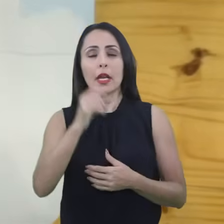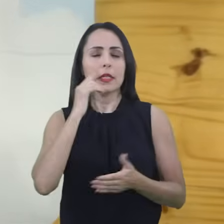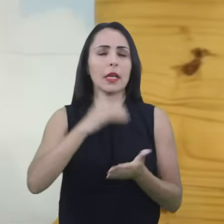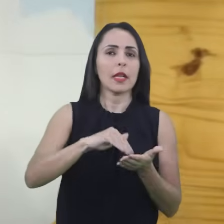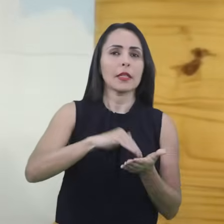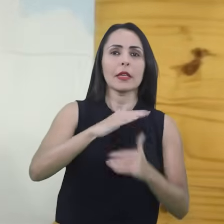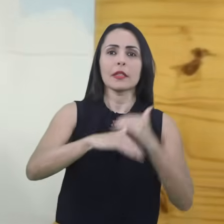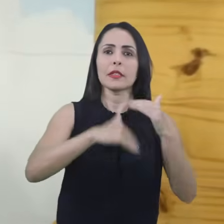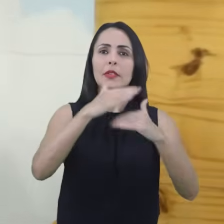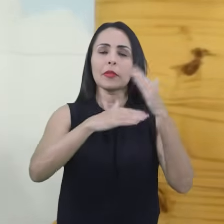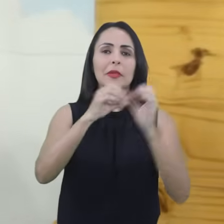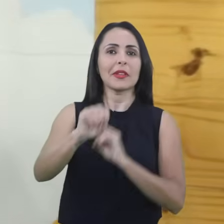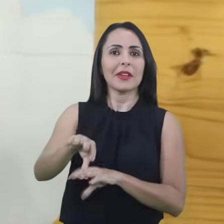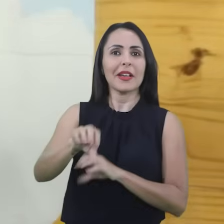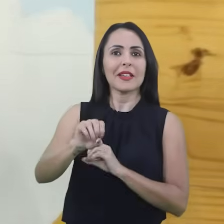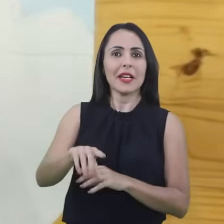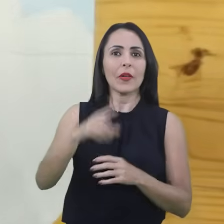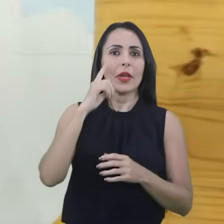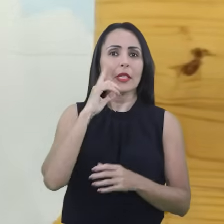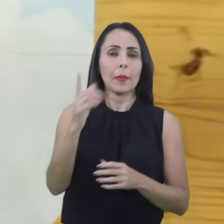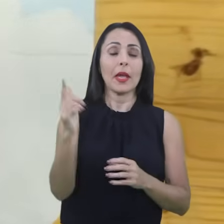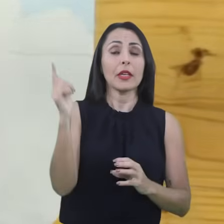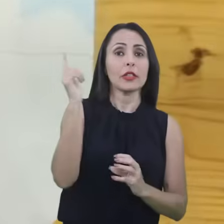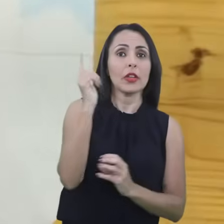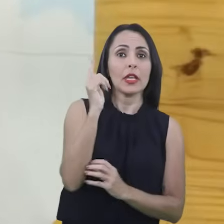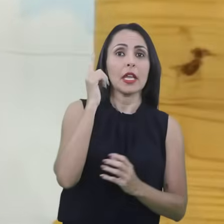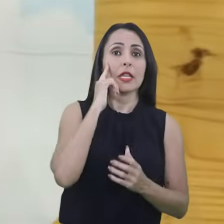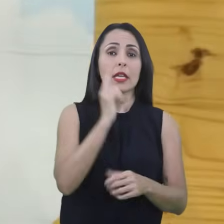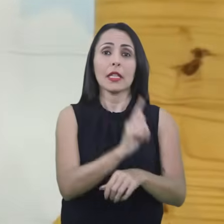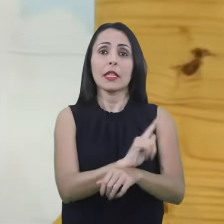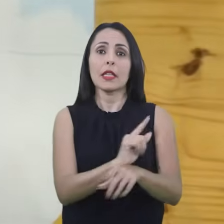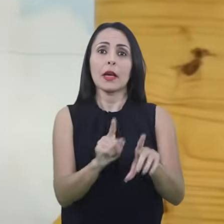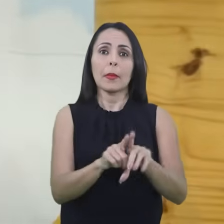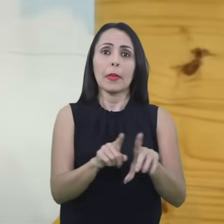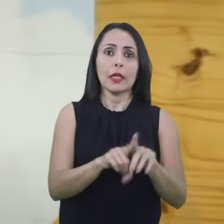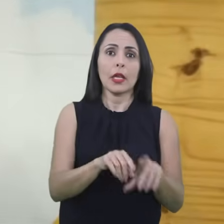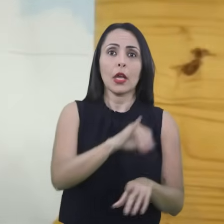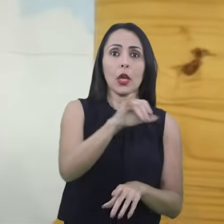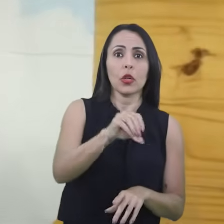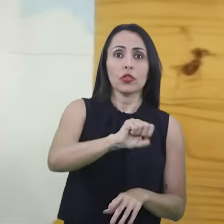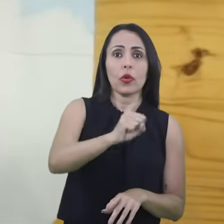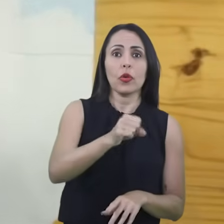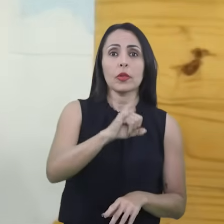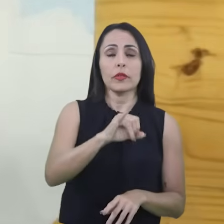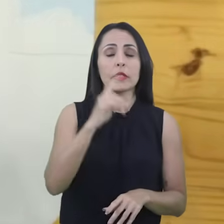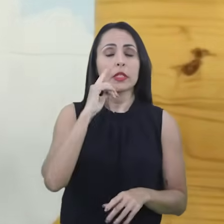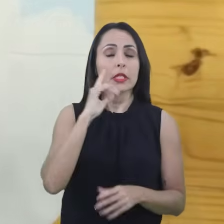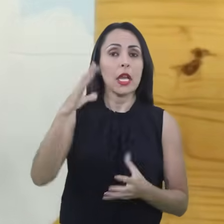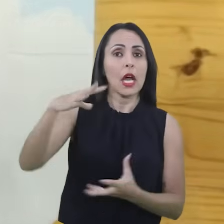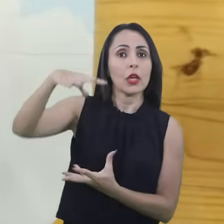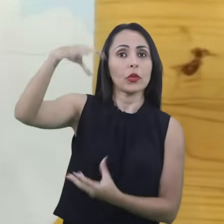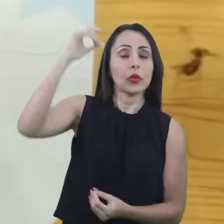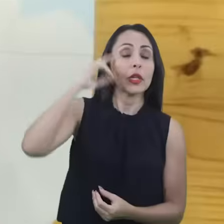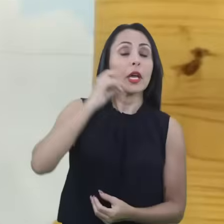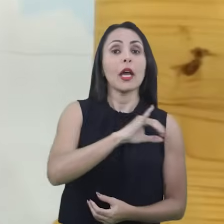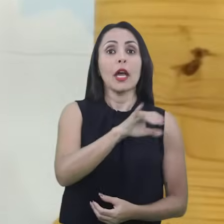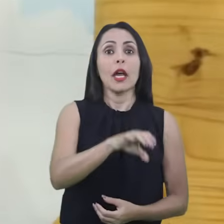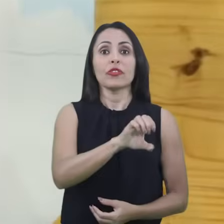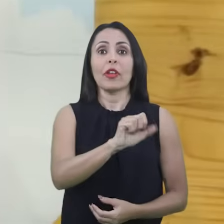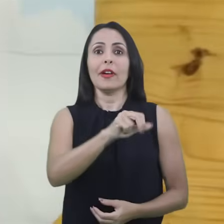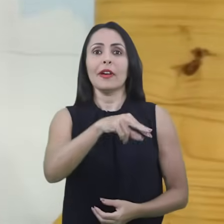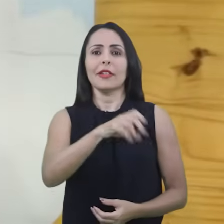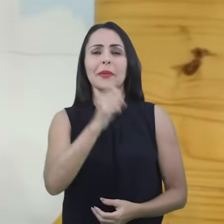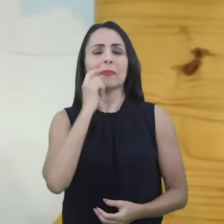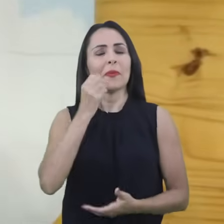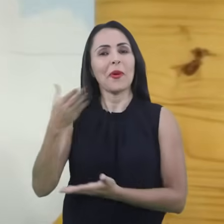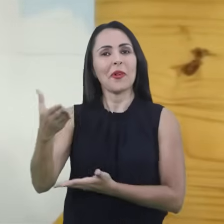de Desenvolvimento da Educação, e da gerente de Políticas Educacionais de Jovens e Adultos e Idosos, Jeane Lima. Damos